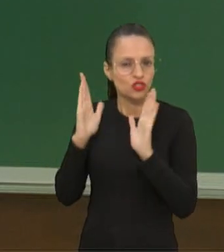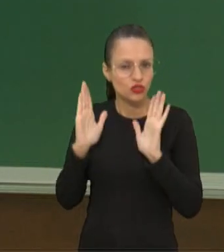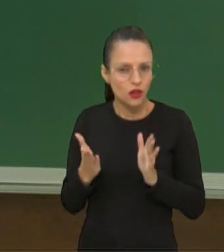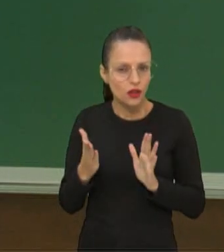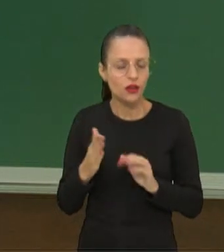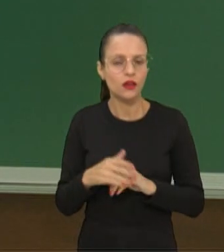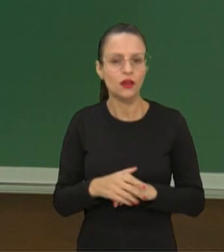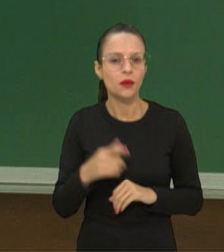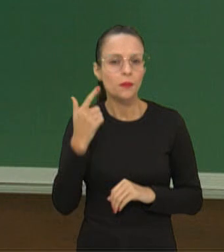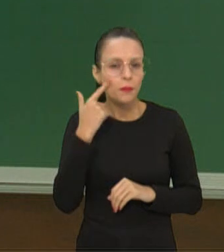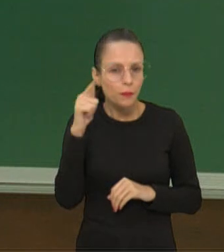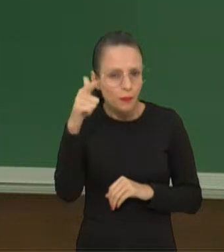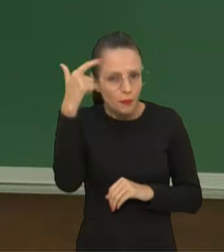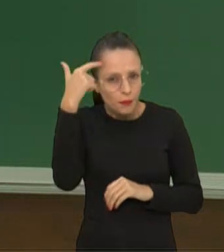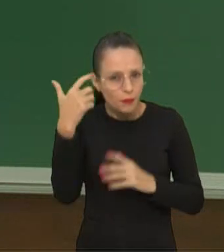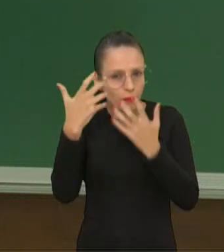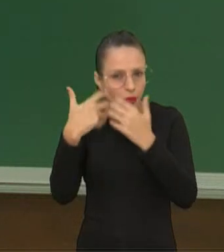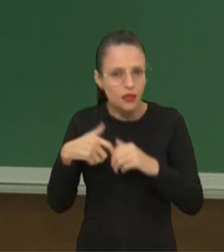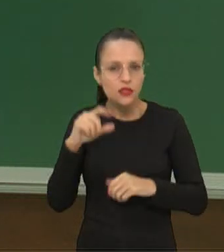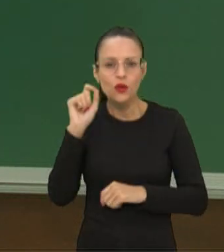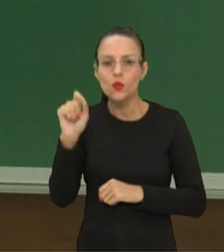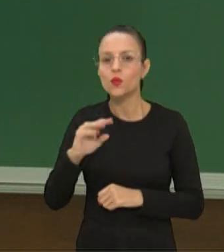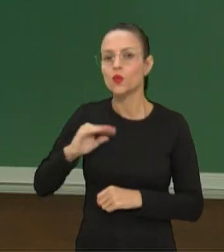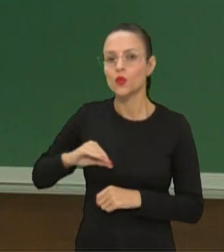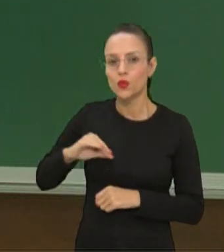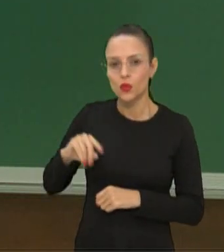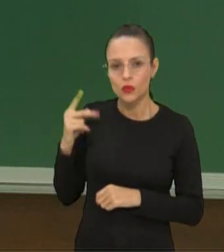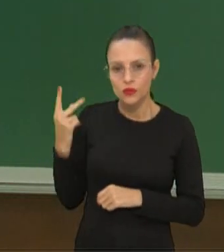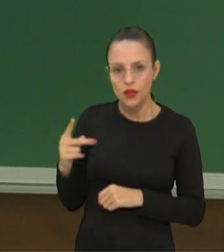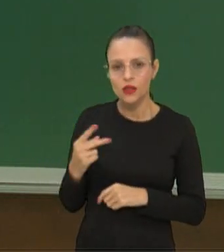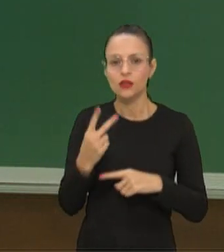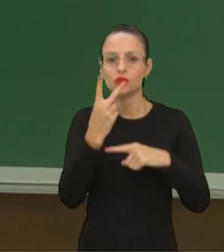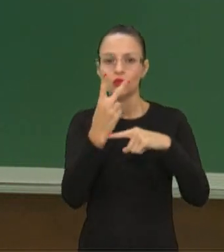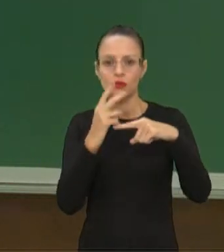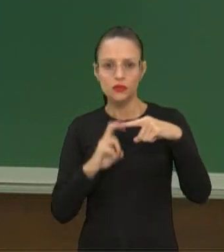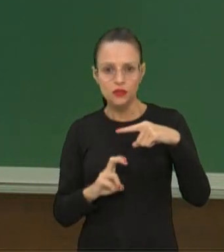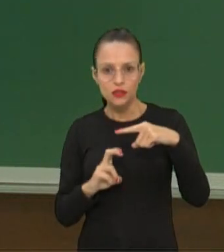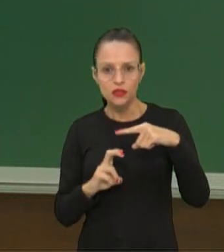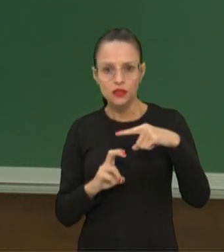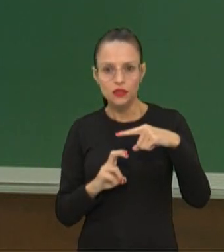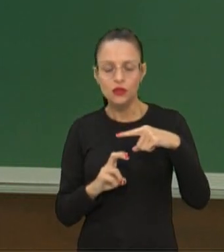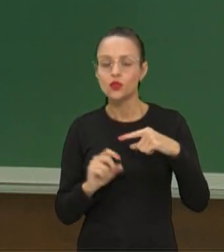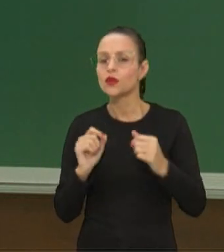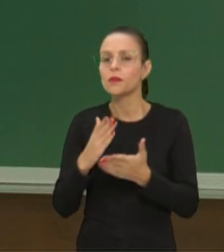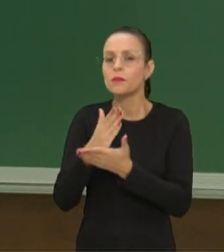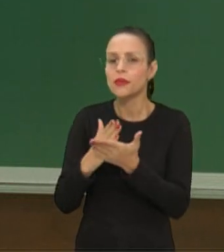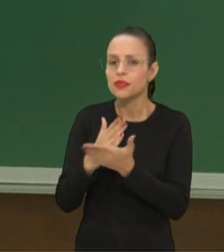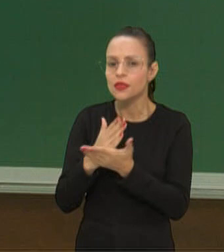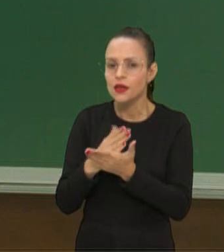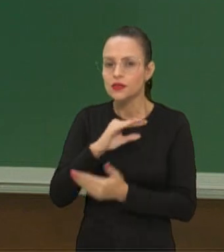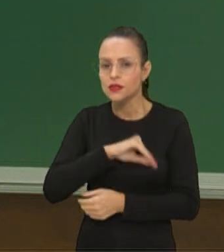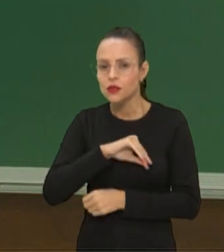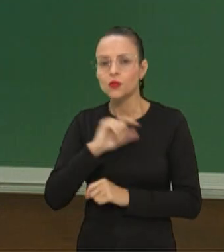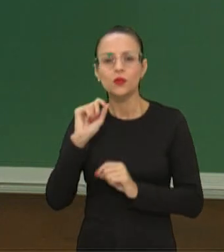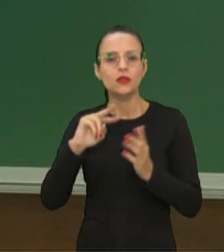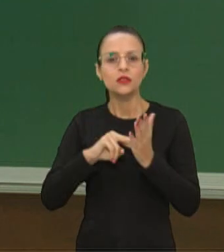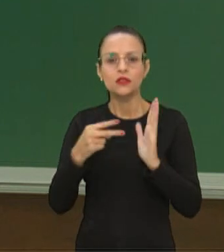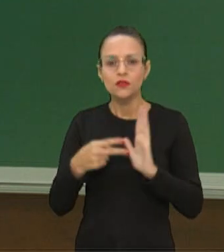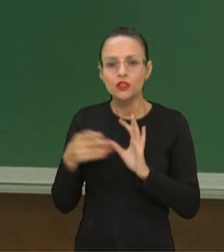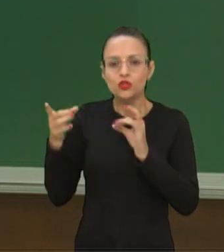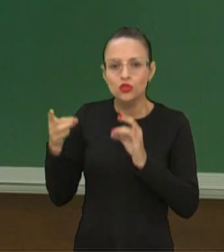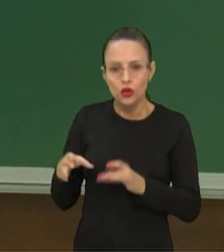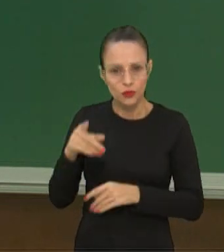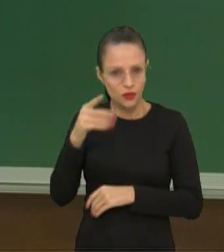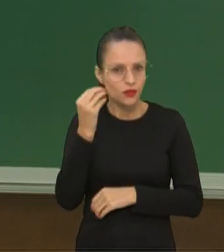anteriores. Pensa um pouquinho, o que é o salário, o que é o 2/5 do salário, o que é a metade do salário, o que significa essa sobra